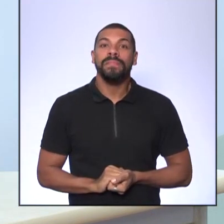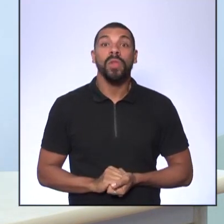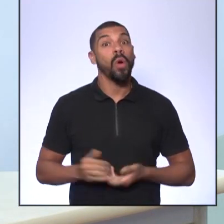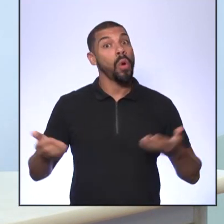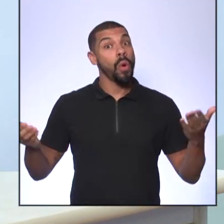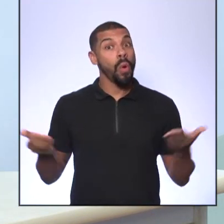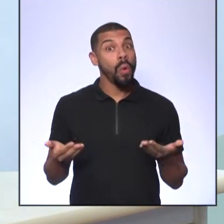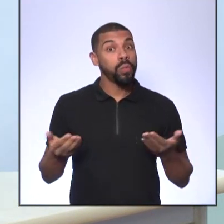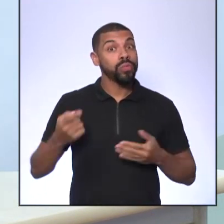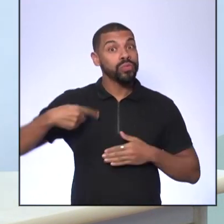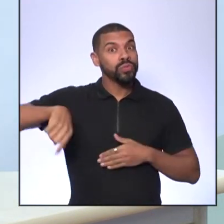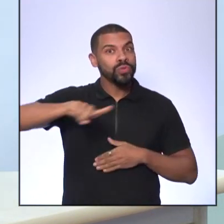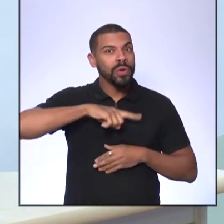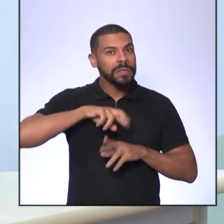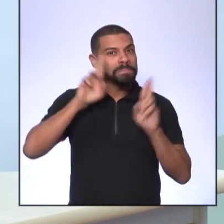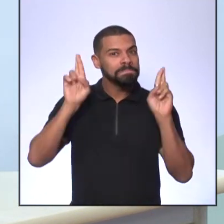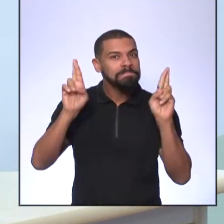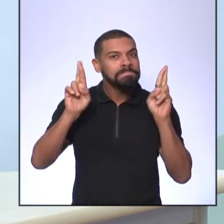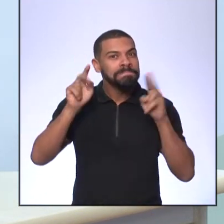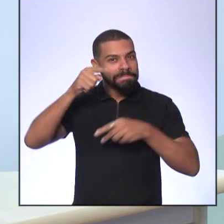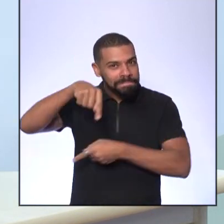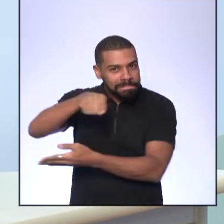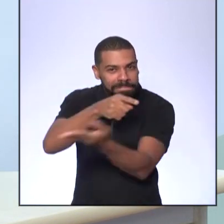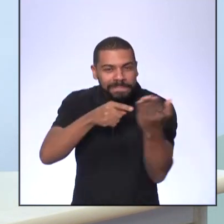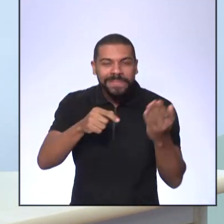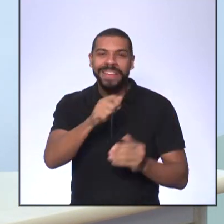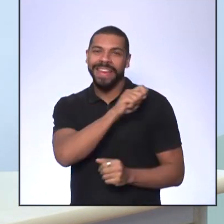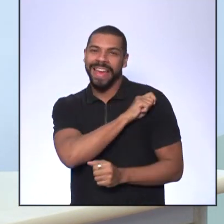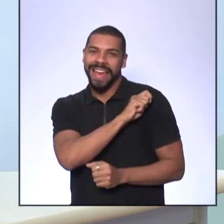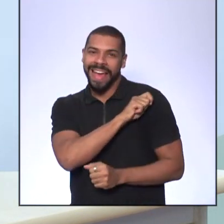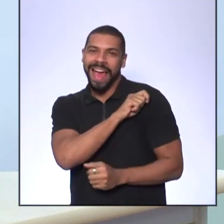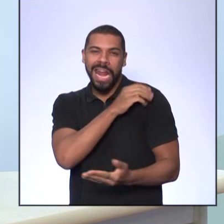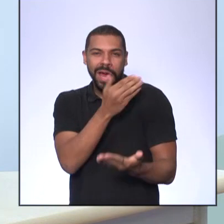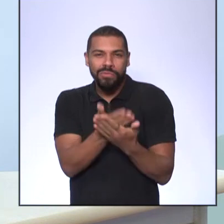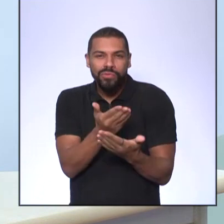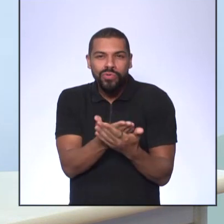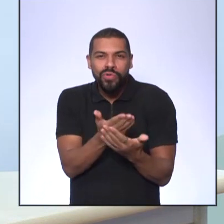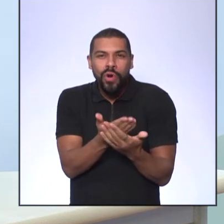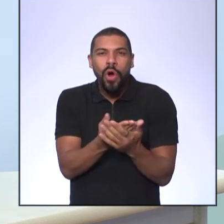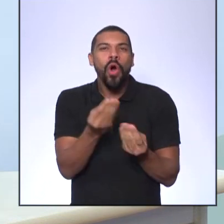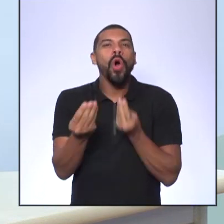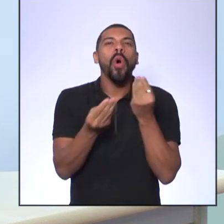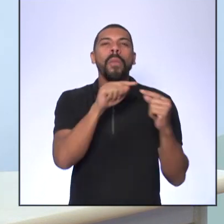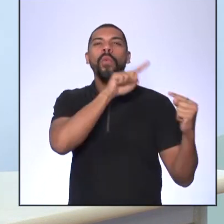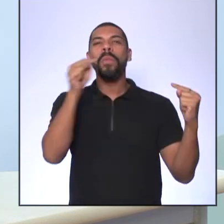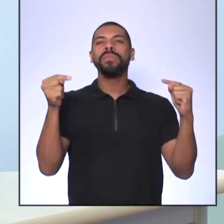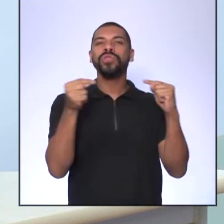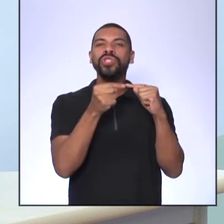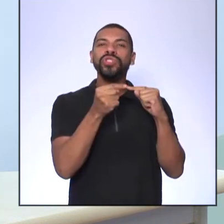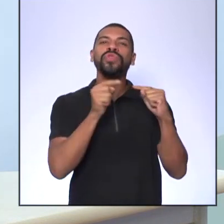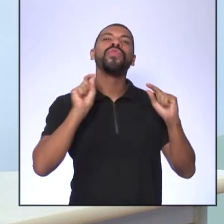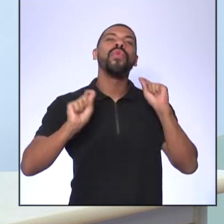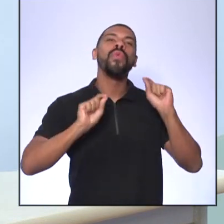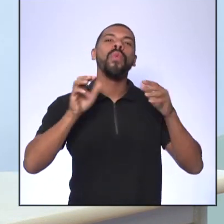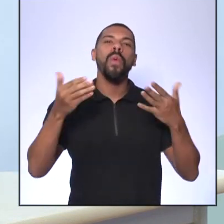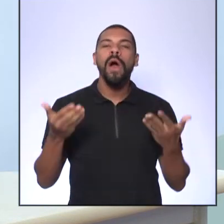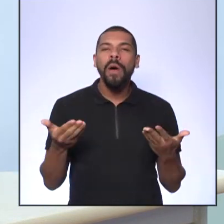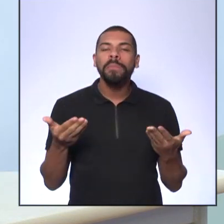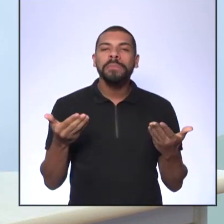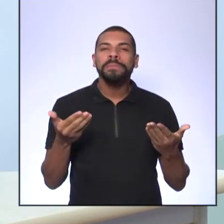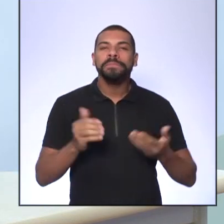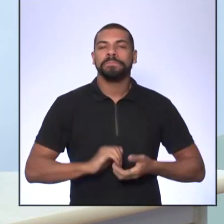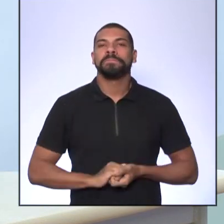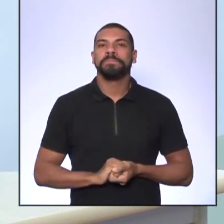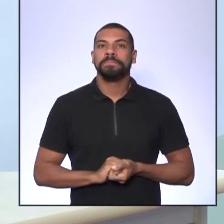Hoje, o que nós esperamos de vocês para essa aula, né? Então, que temos como objetivos para essa